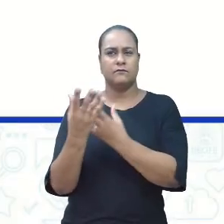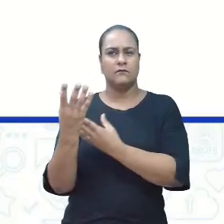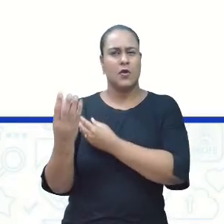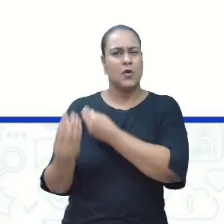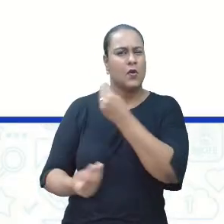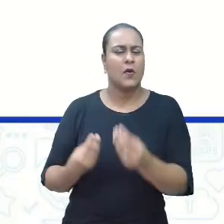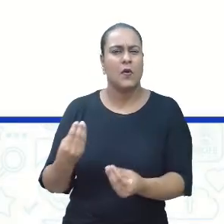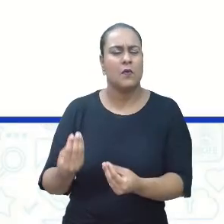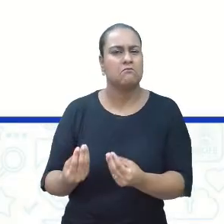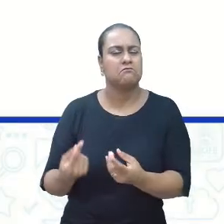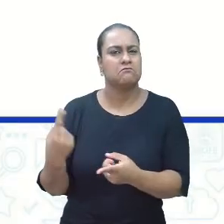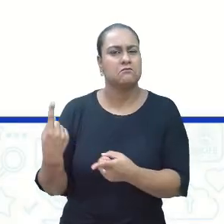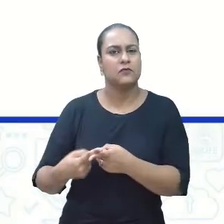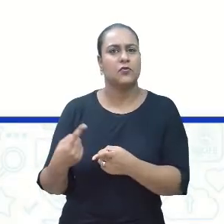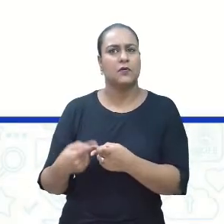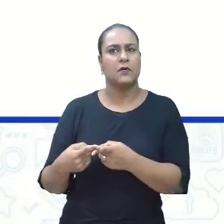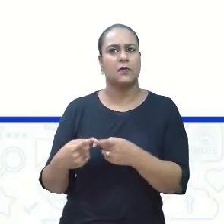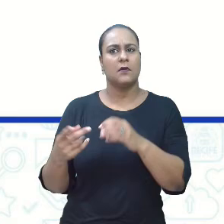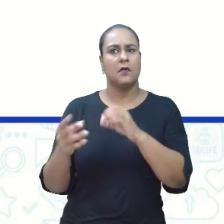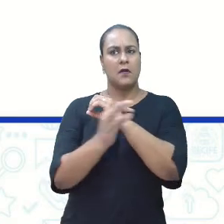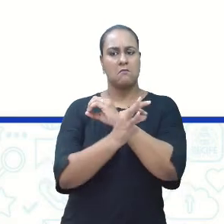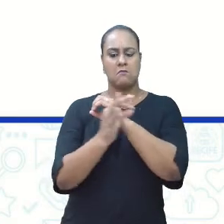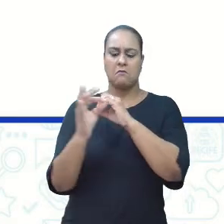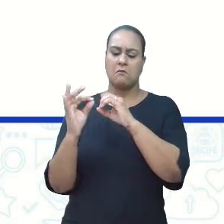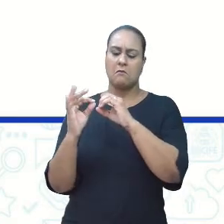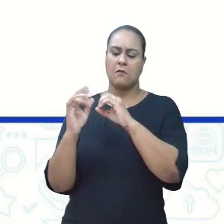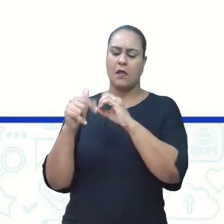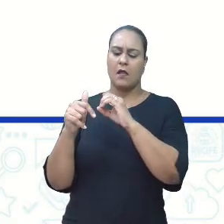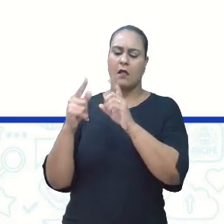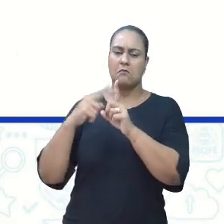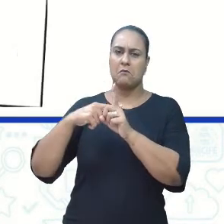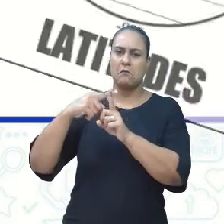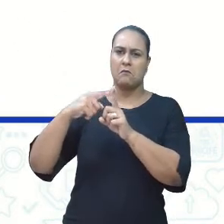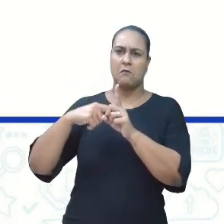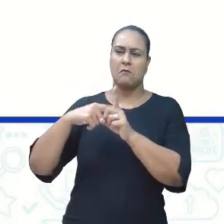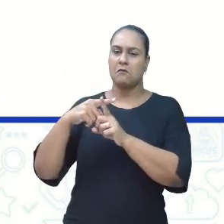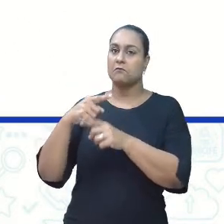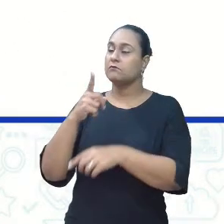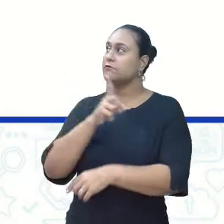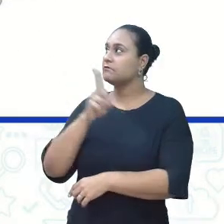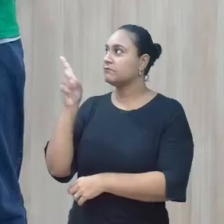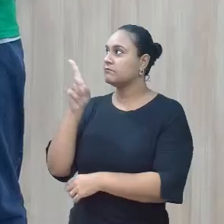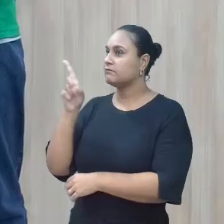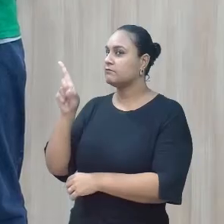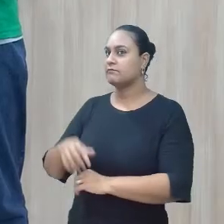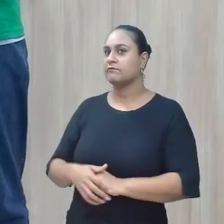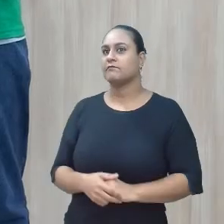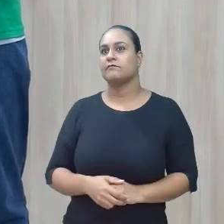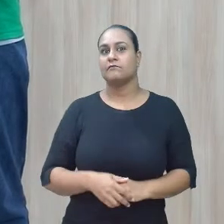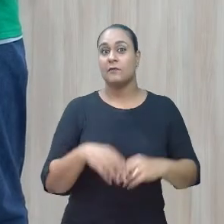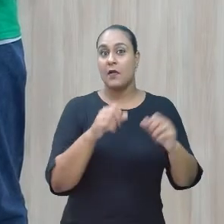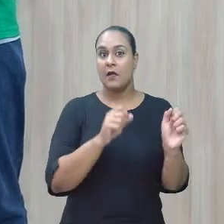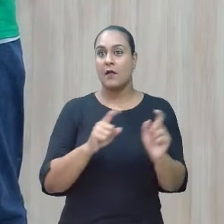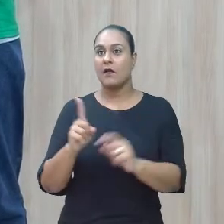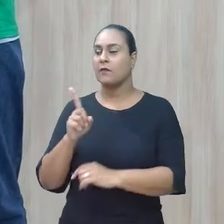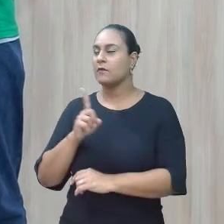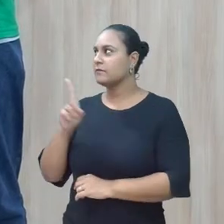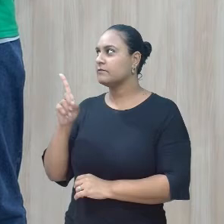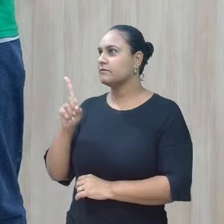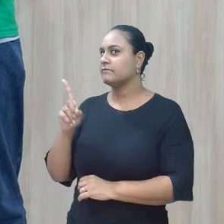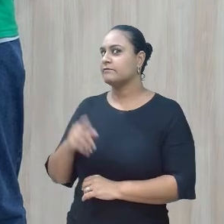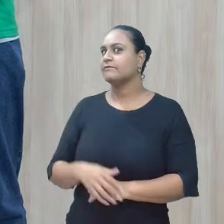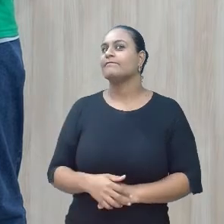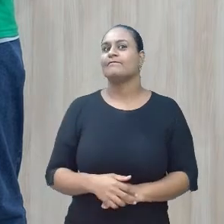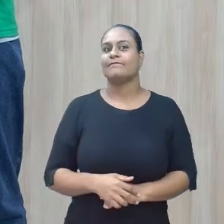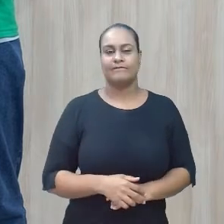professor, por que a latitude vai ser um fator climático? Por causa disso aqui, ó, gente. Próximo slide, ó. Tá vendo aí? Acompanha na sua